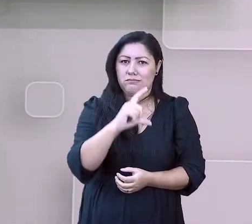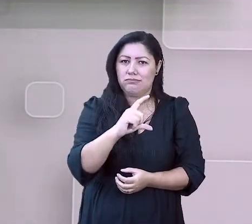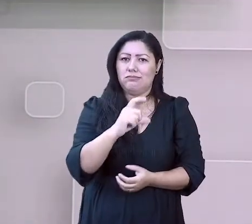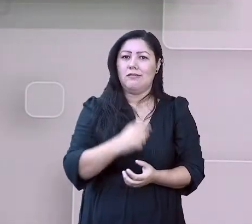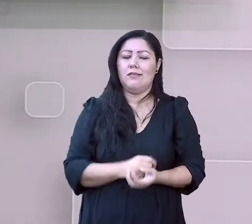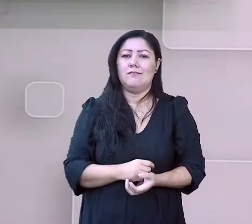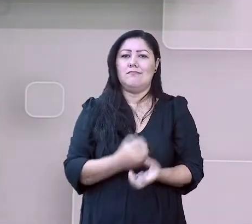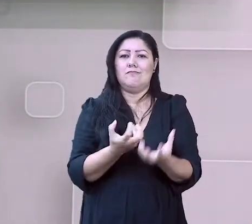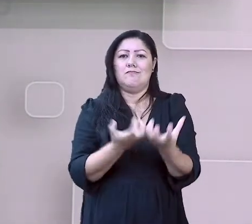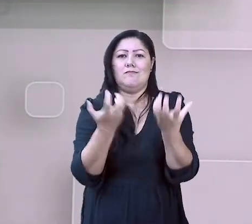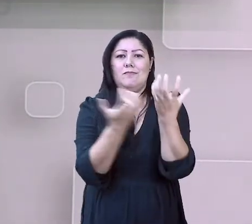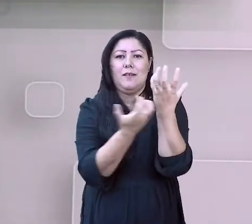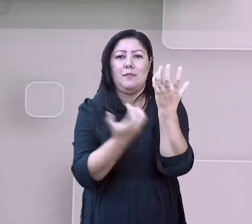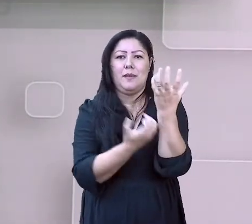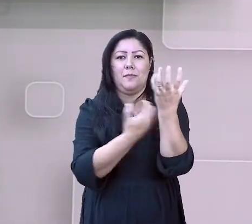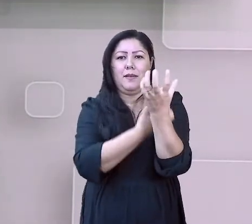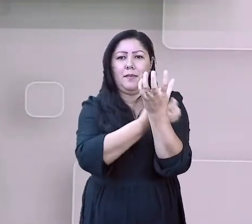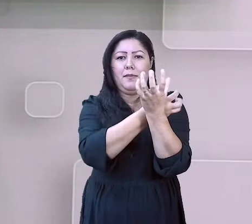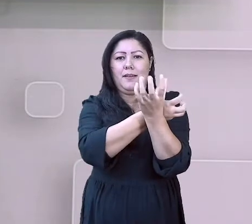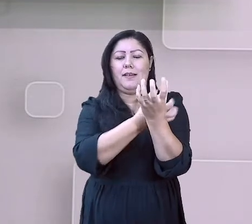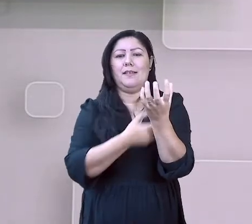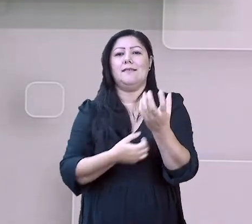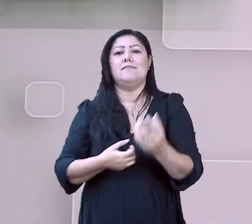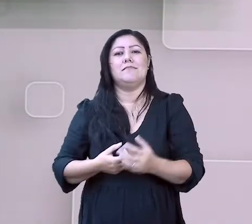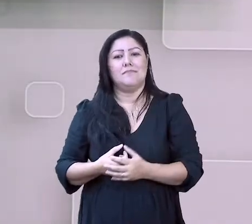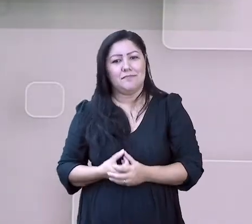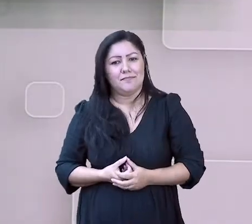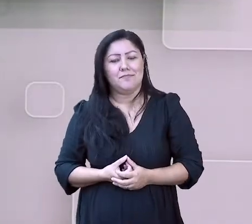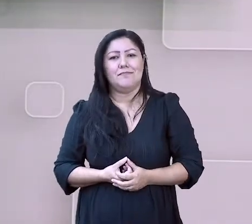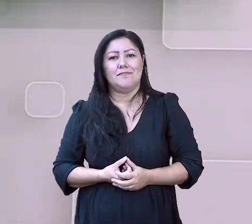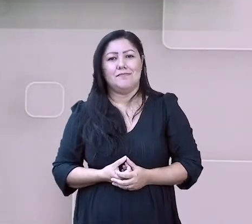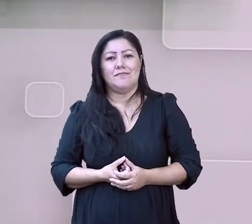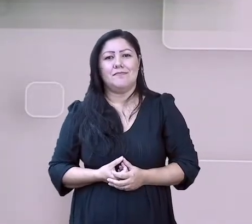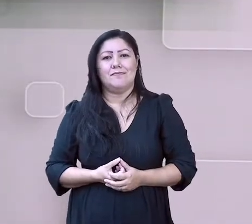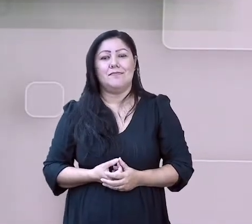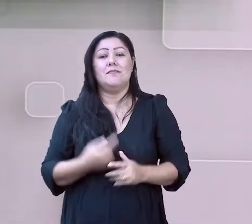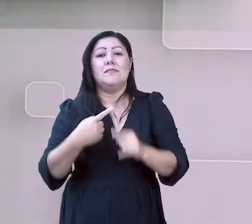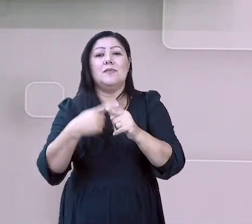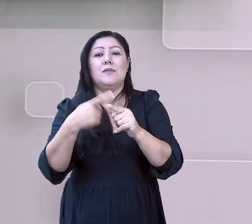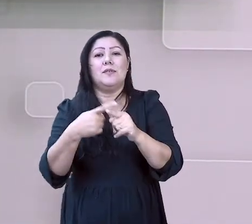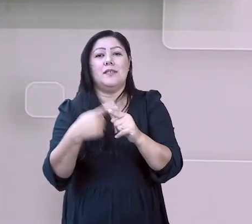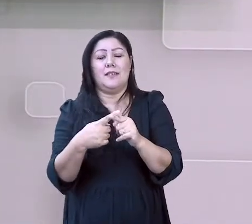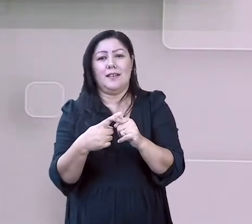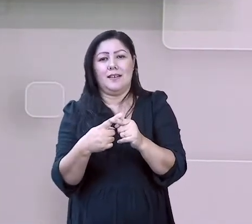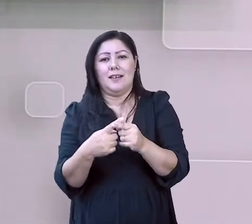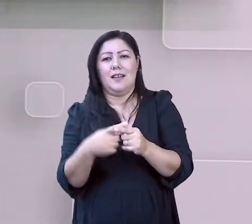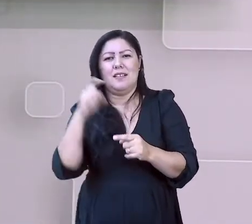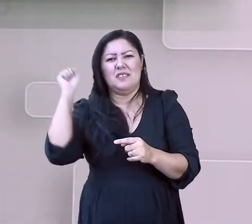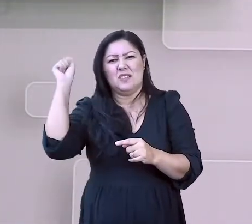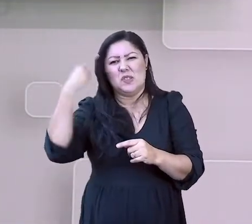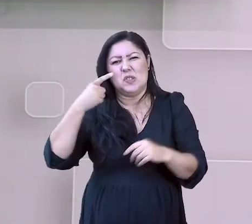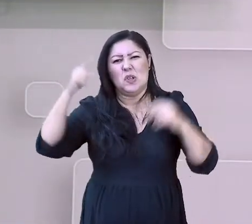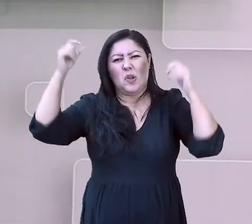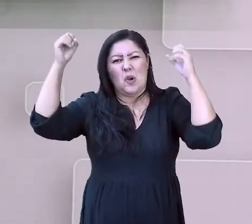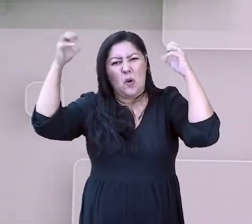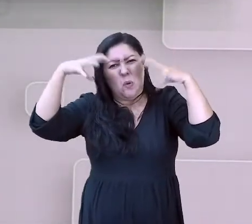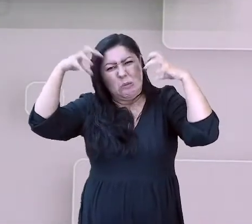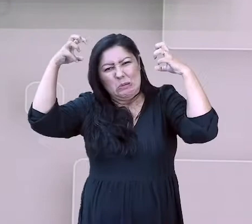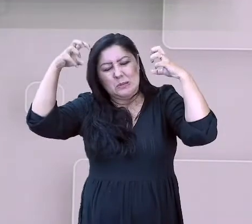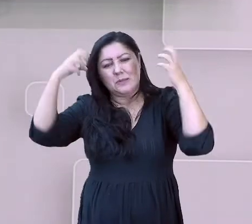muitos galhos. Por quê? Exatamente para resistir ao tempo de